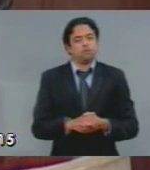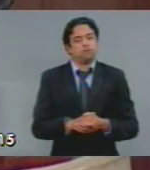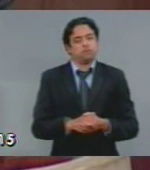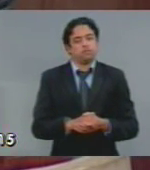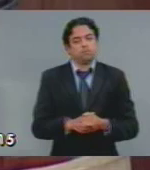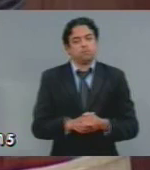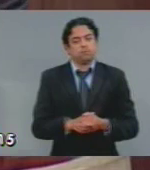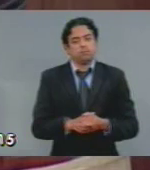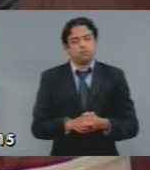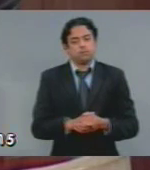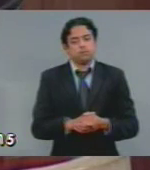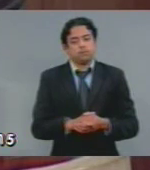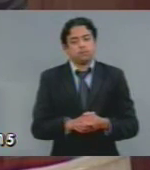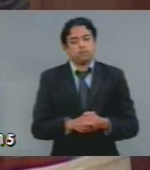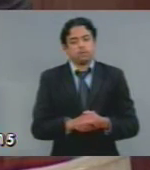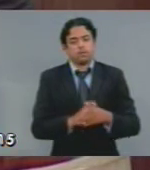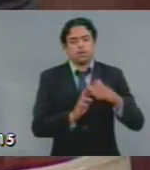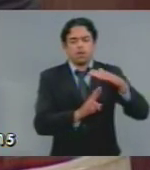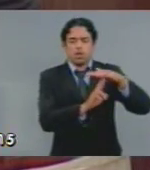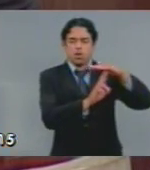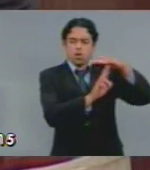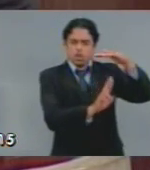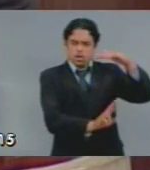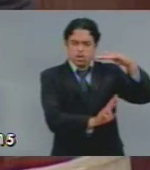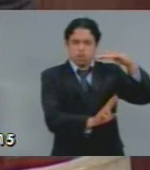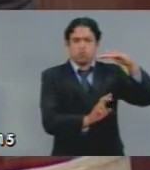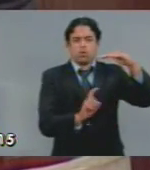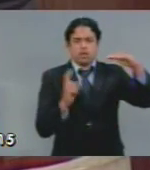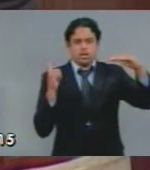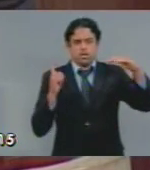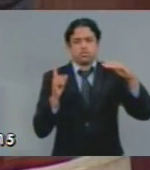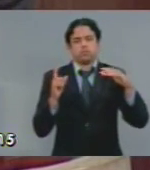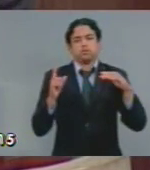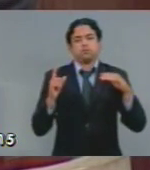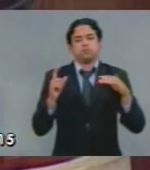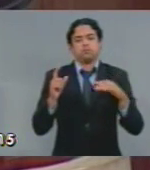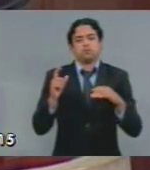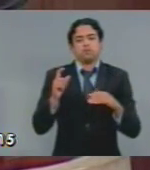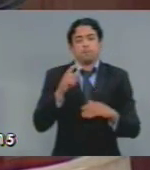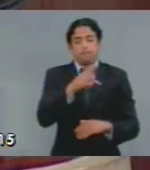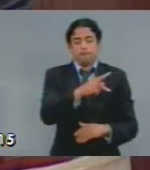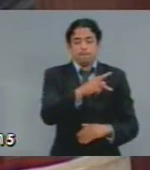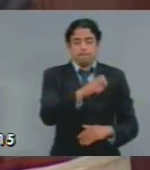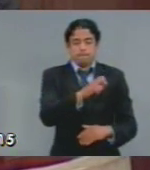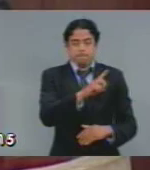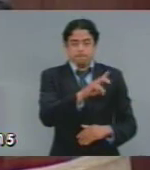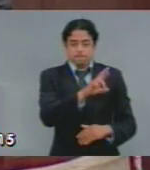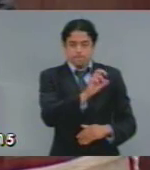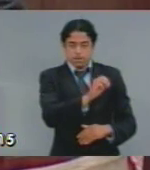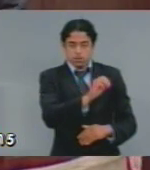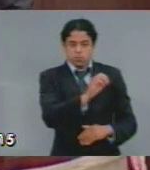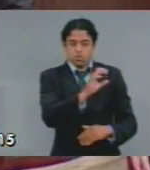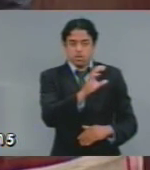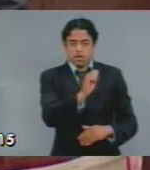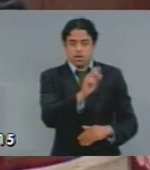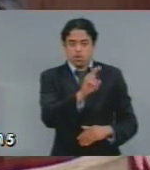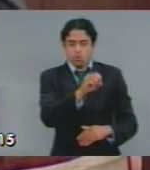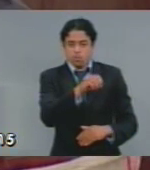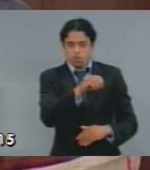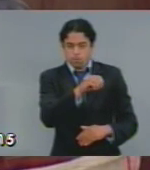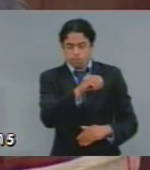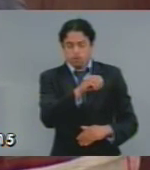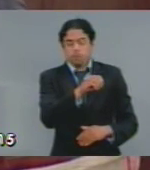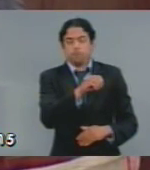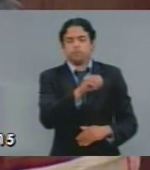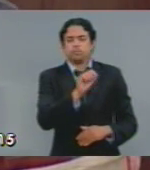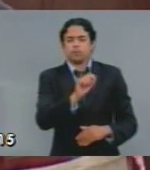para finalizar, que não era um homem de esquerda, Pedro Calmon, quando da